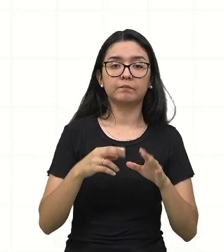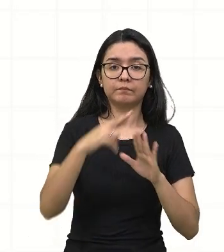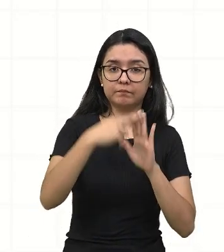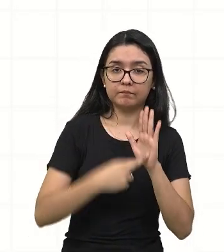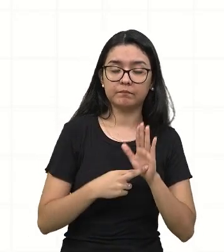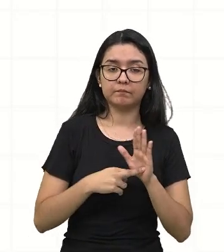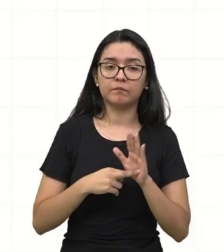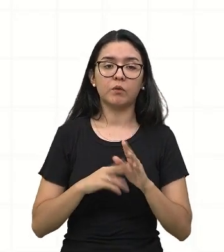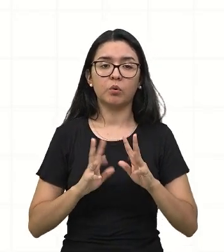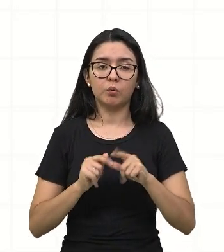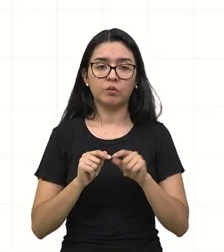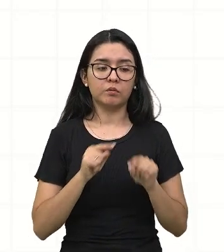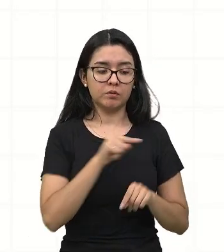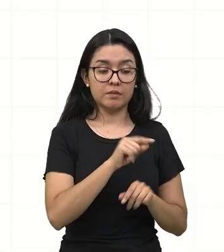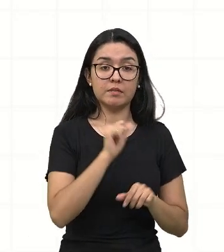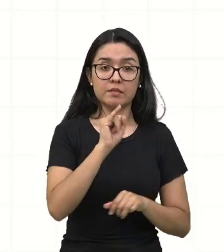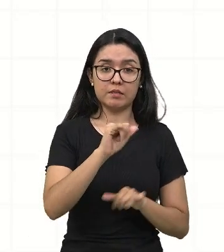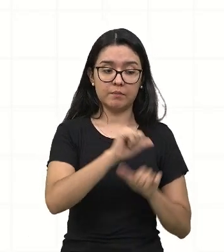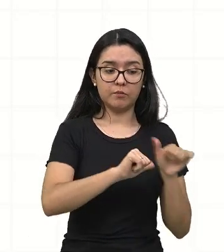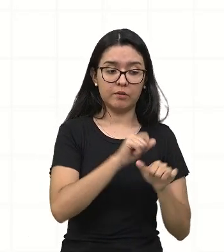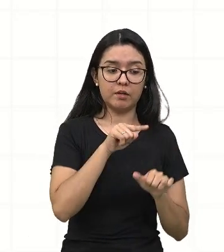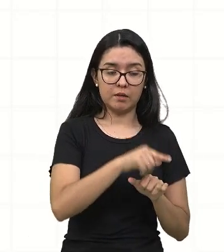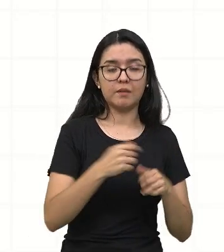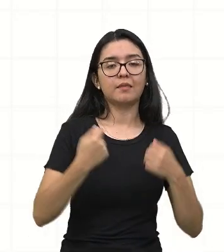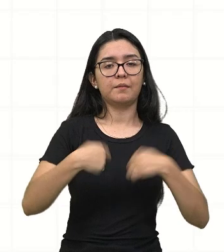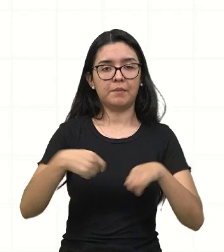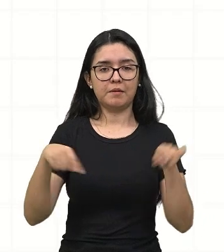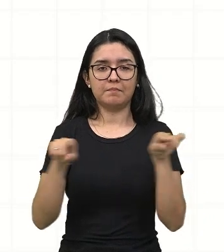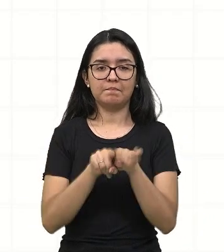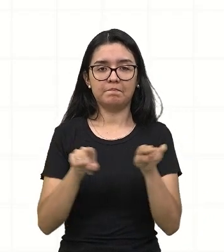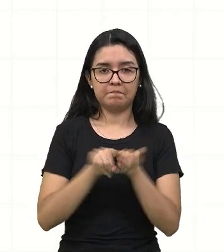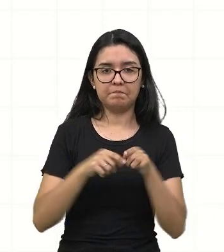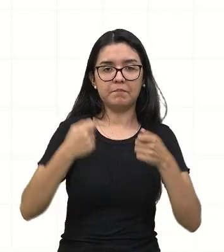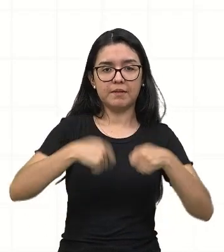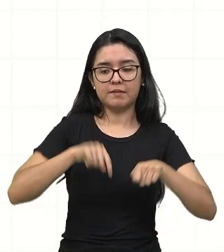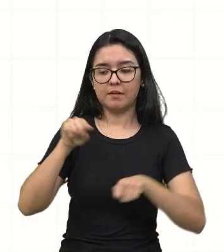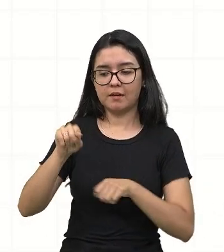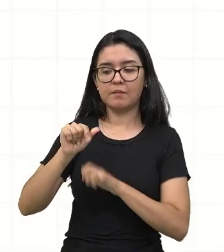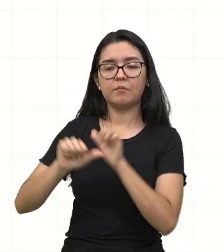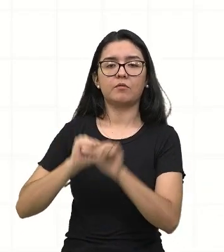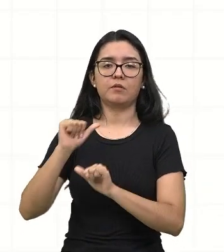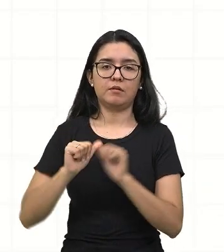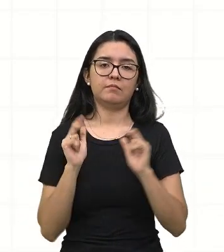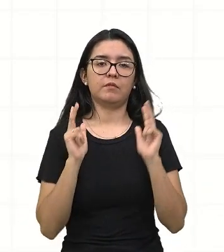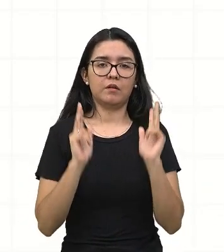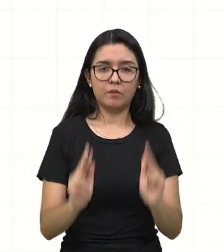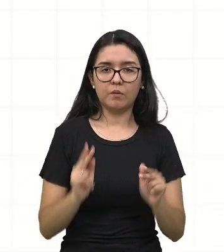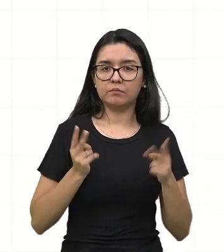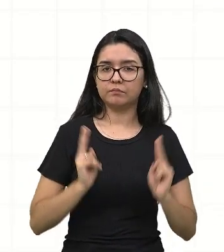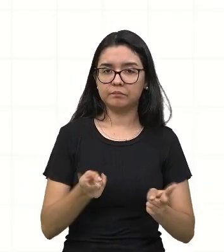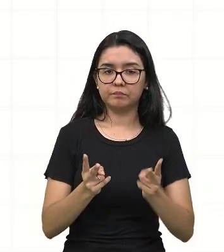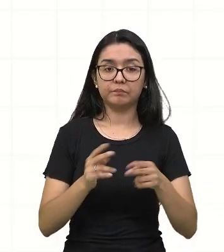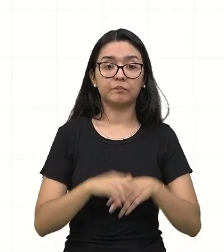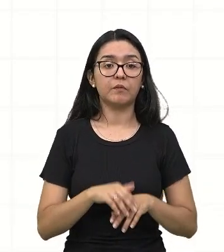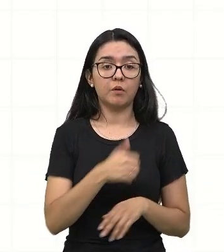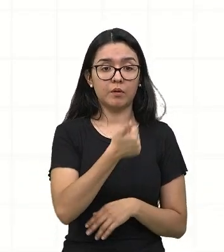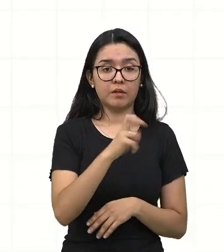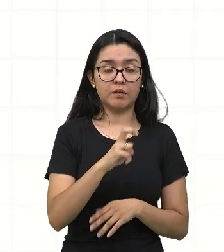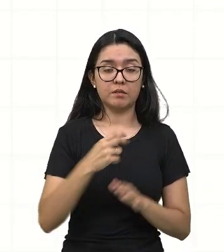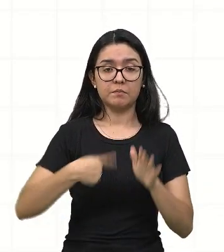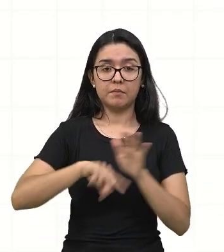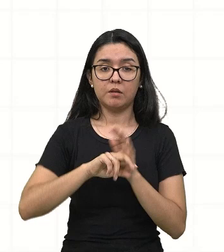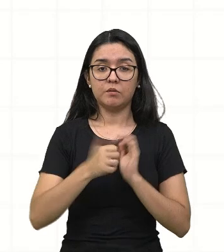da igualdade, eu tenho que fazer do outro para que a igualdade se mantenha. Então, 15 menos 15, pessoal, isso aqui dá